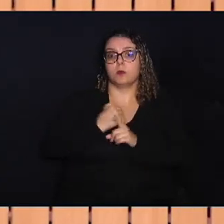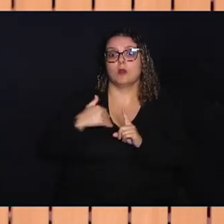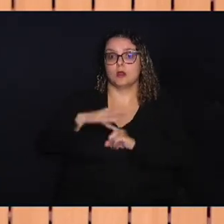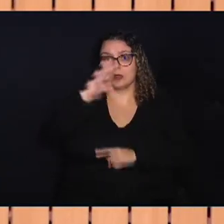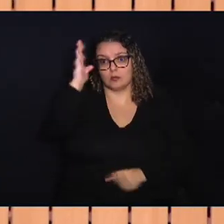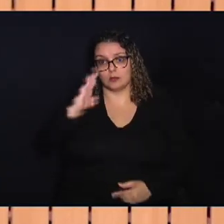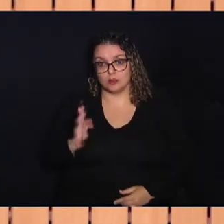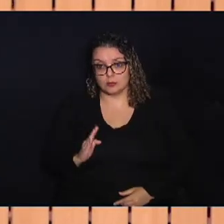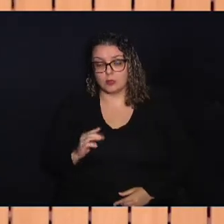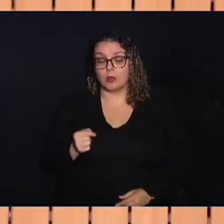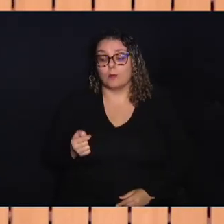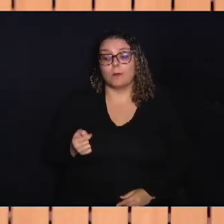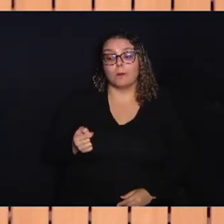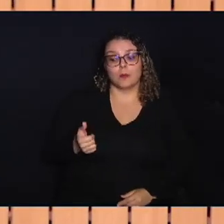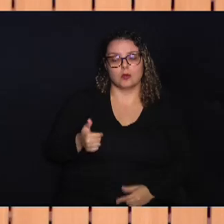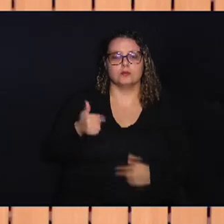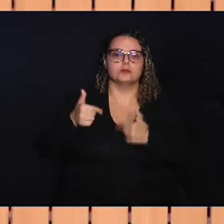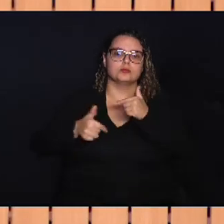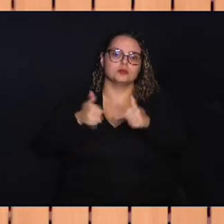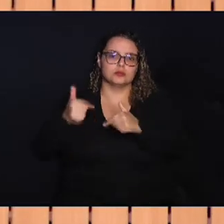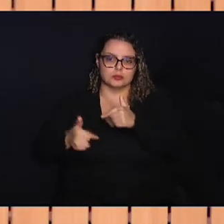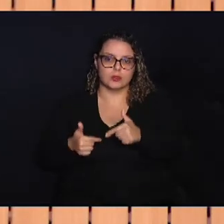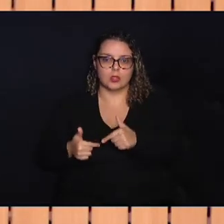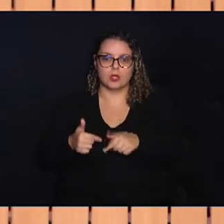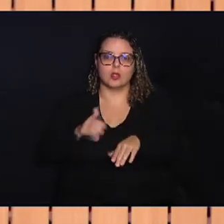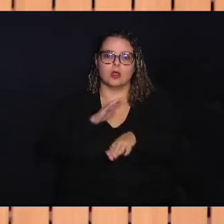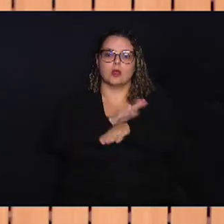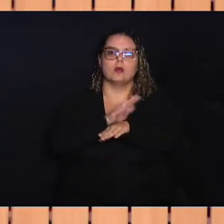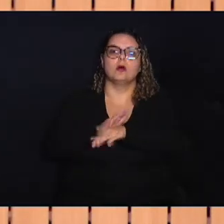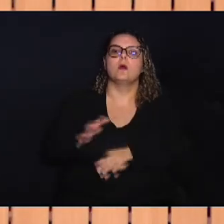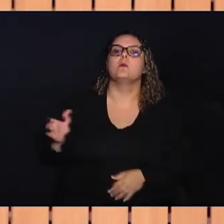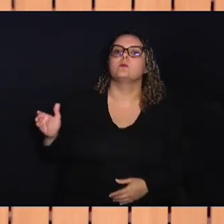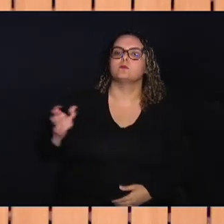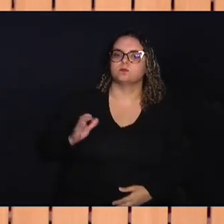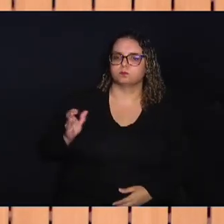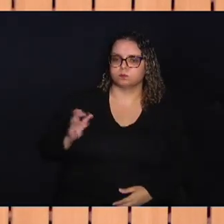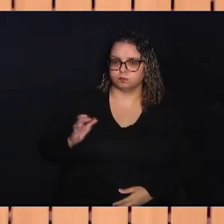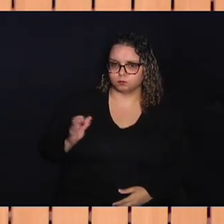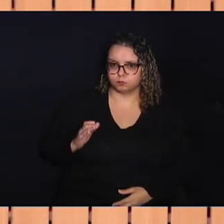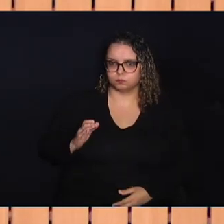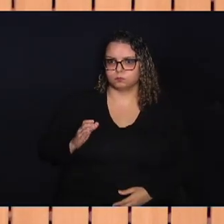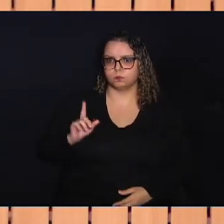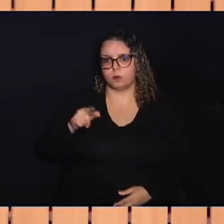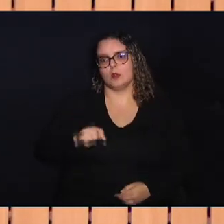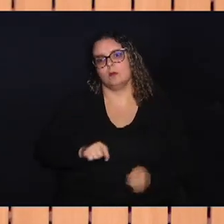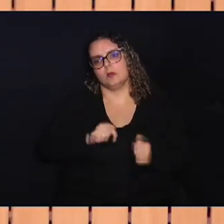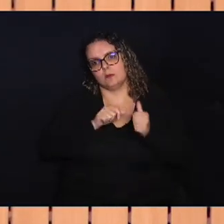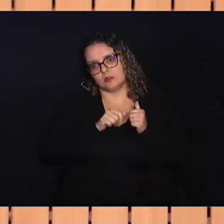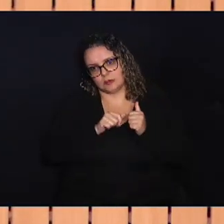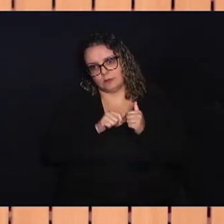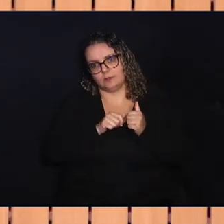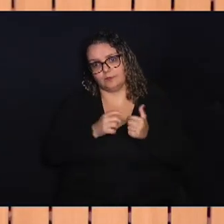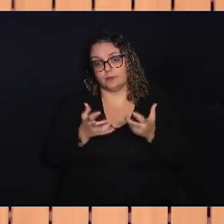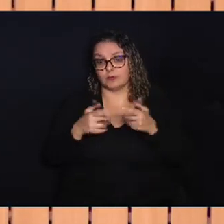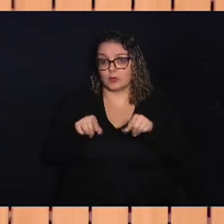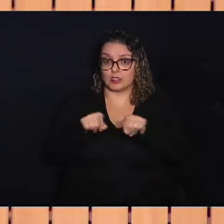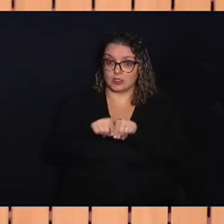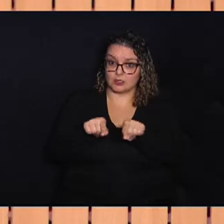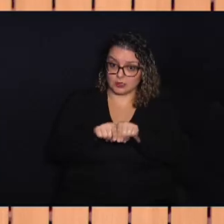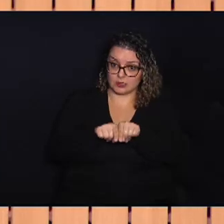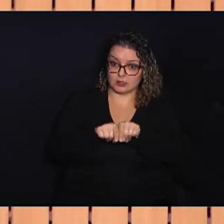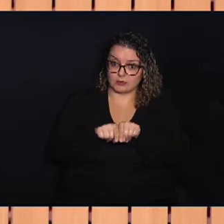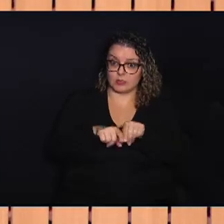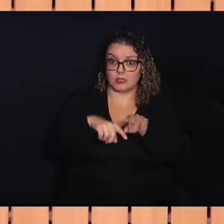E poucos dos trabalhadores que contribuem para essa riqueza estão sendo beneficiados. Quero também aqui